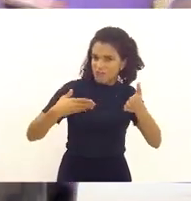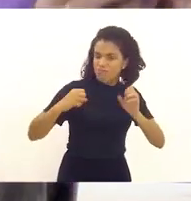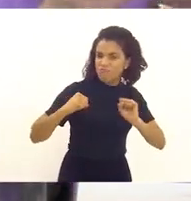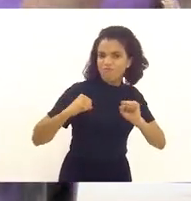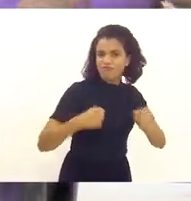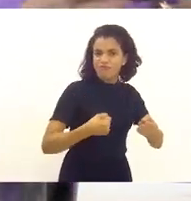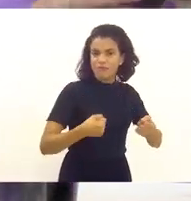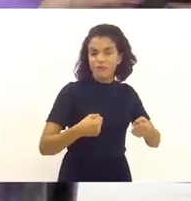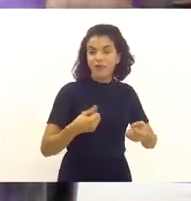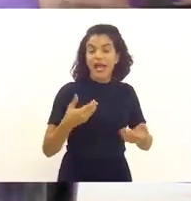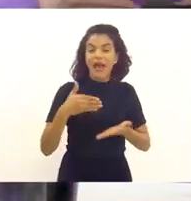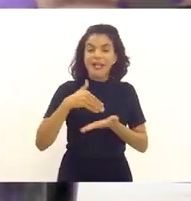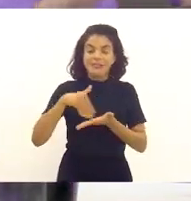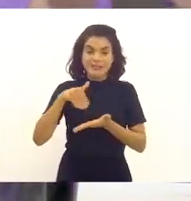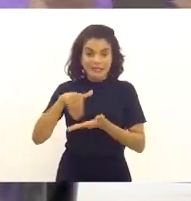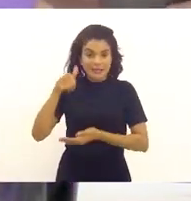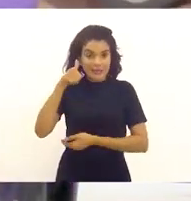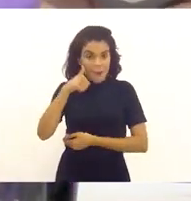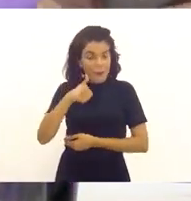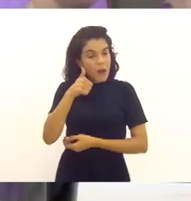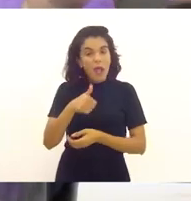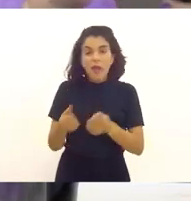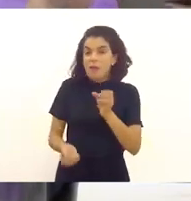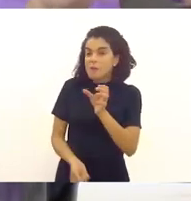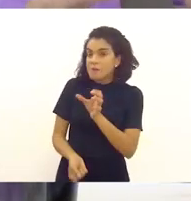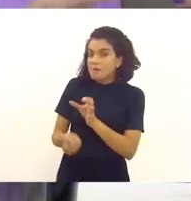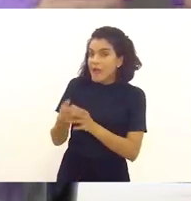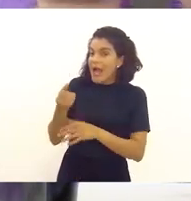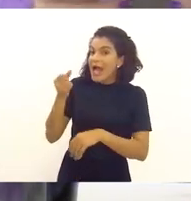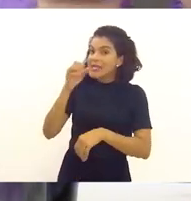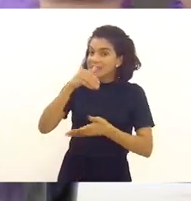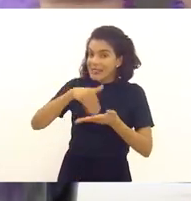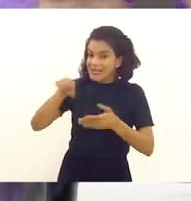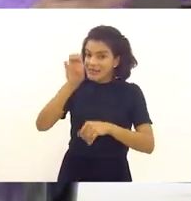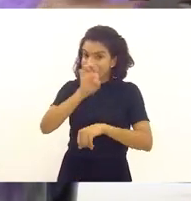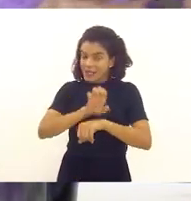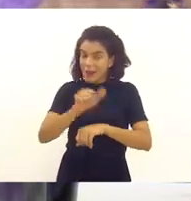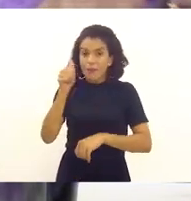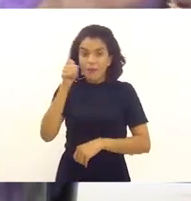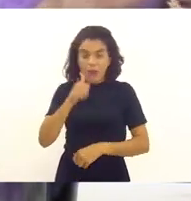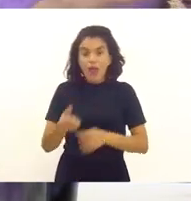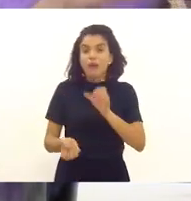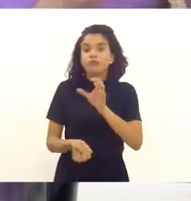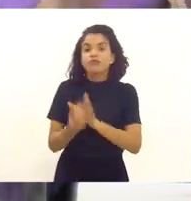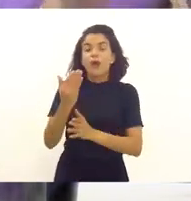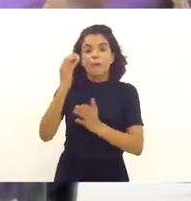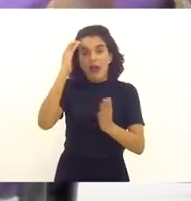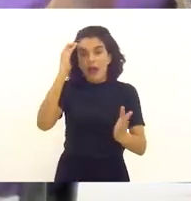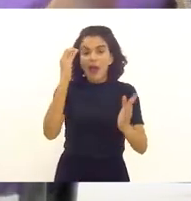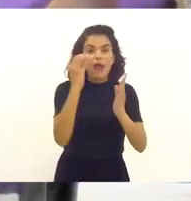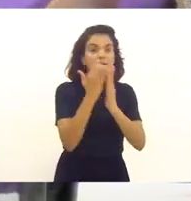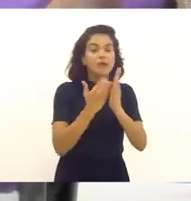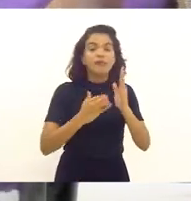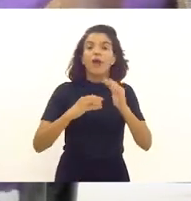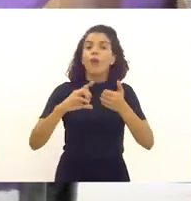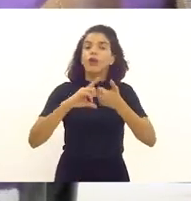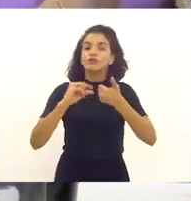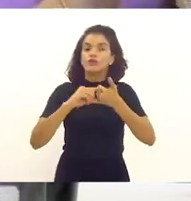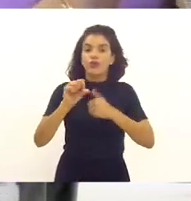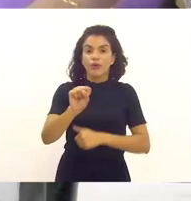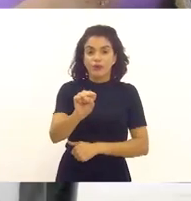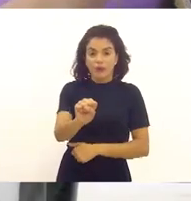a secretaria da mulher ela veio a Secretaria Estadual da mulher ela veio para cumprir o artigo 8º da Lei Maria da Penha